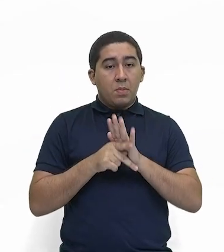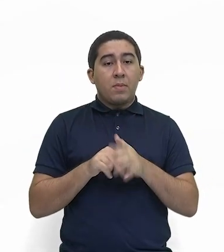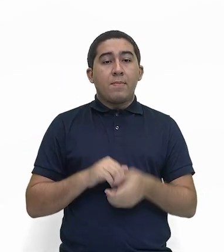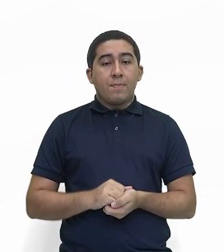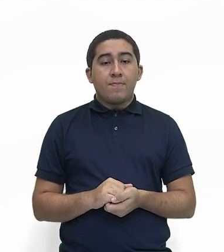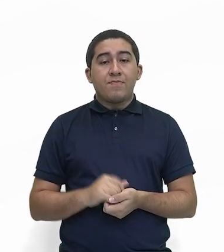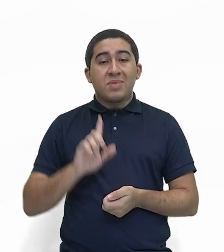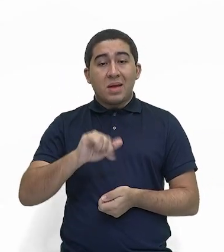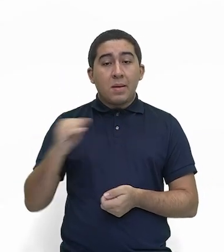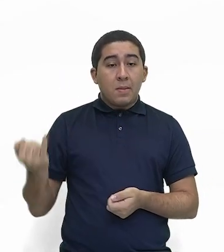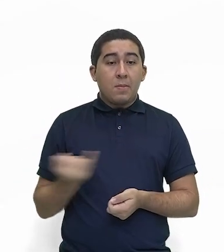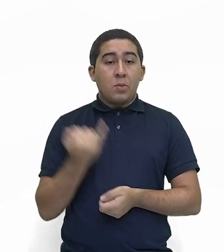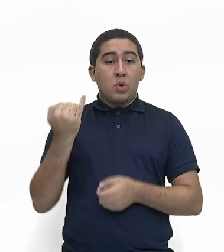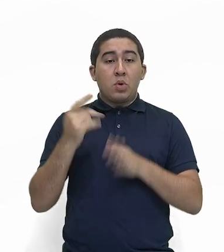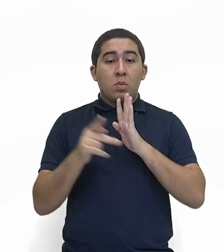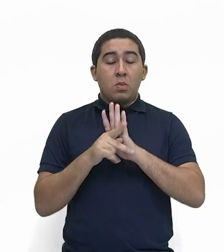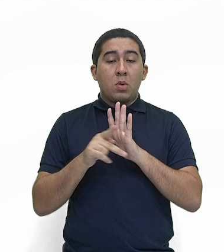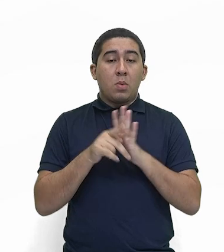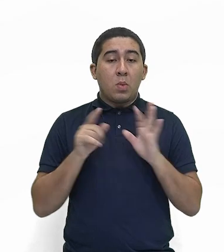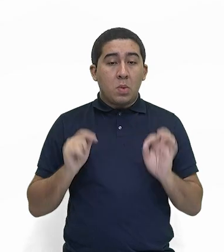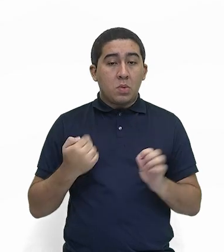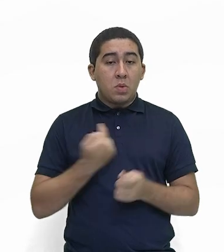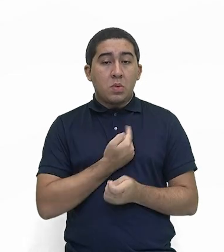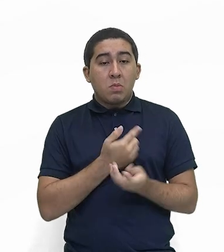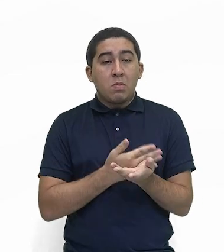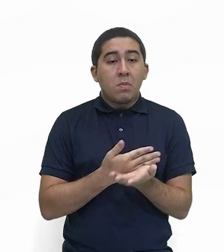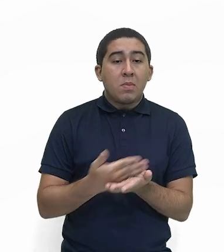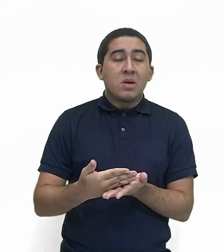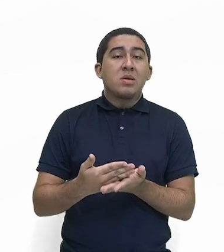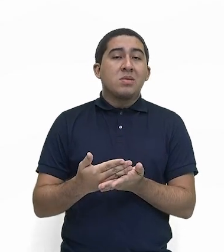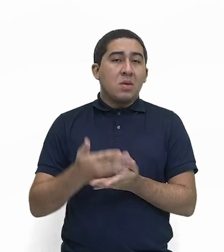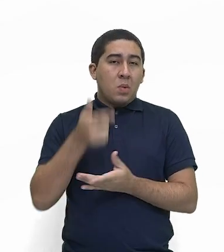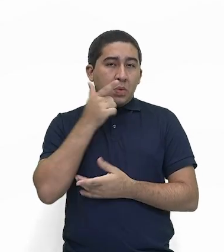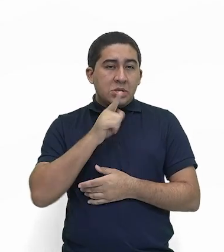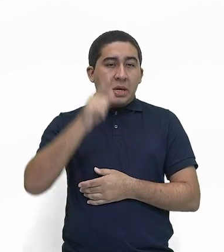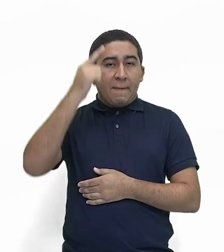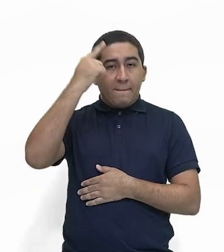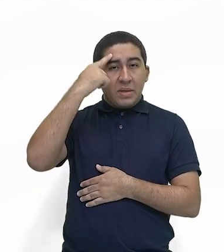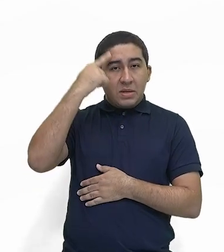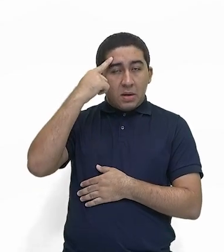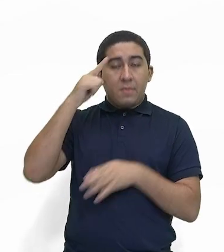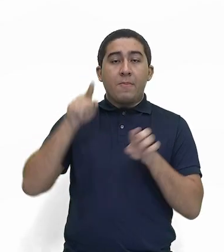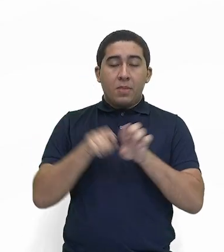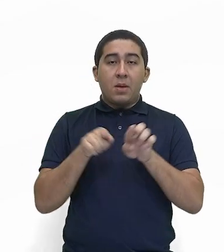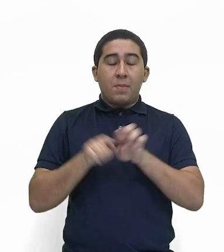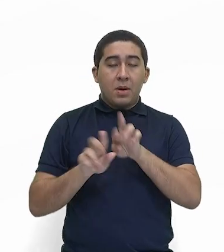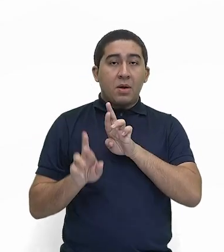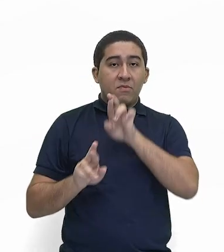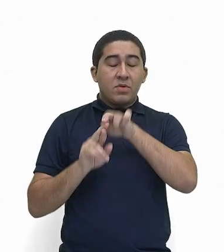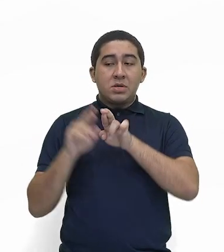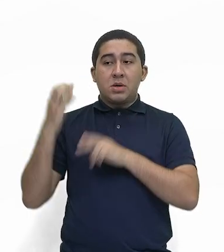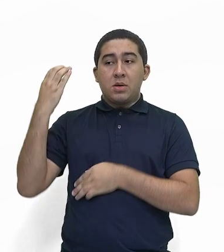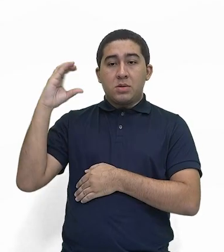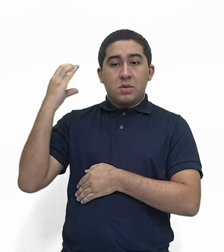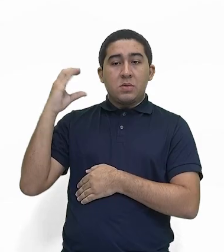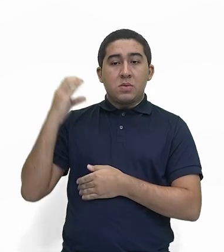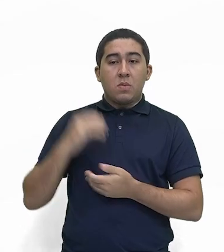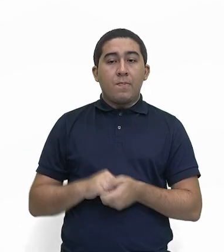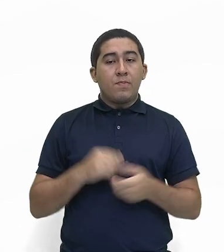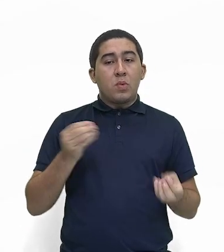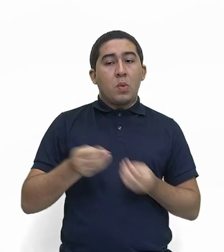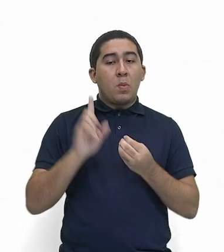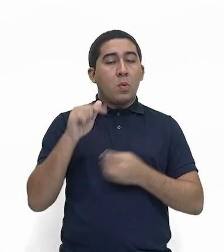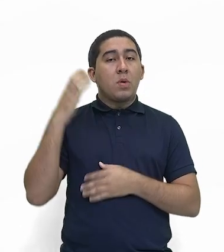que são cruciais, né, para a gente pensar hoje e olhar para a ciência, né, como é que a ciência serve